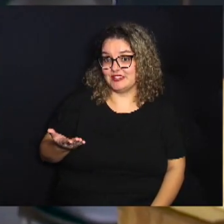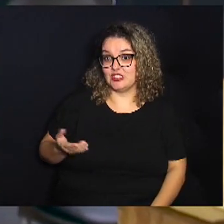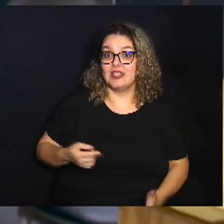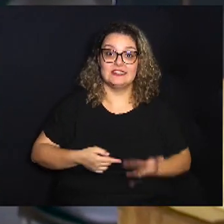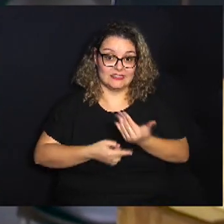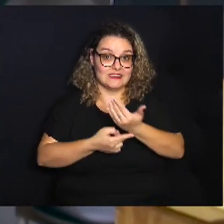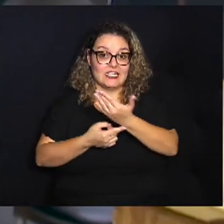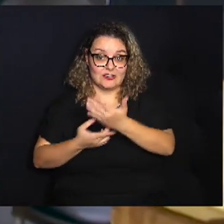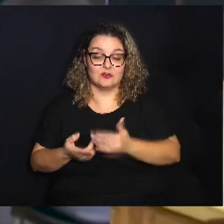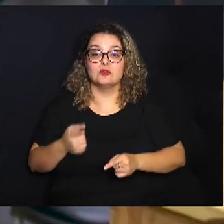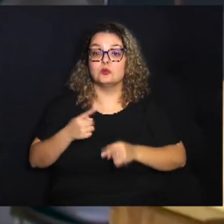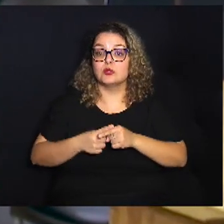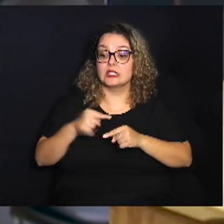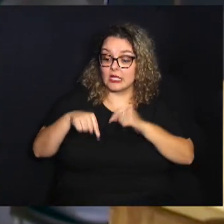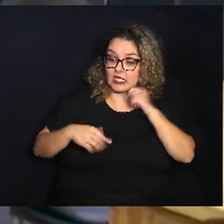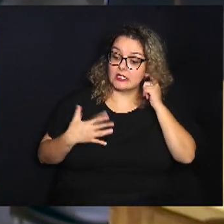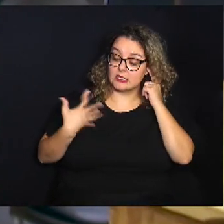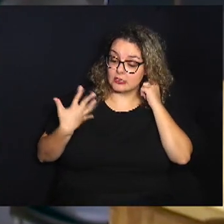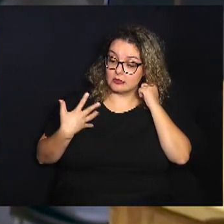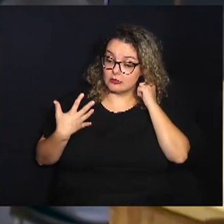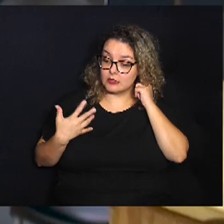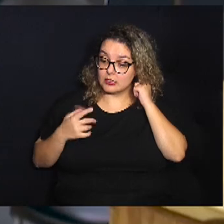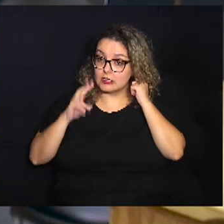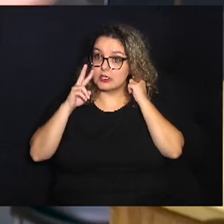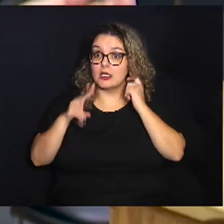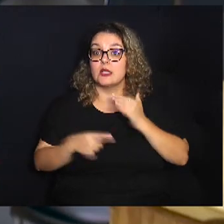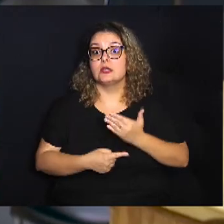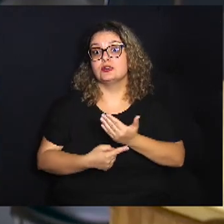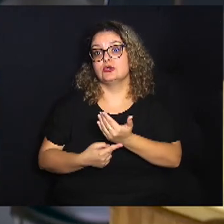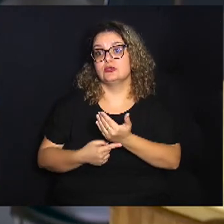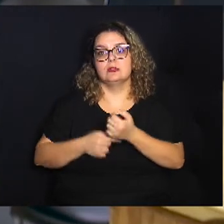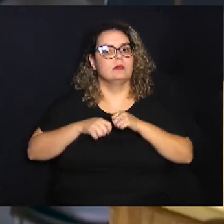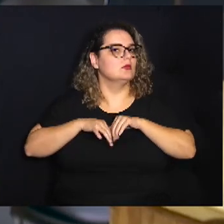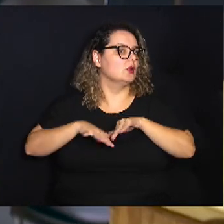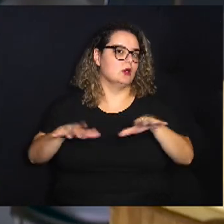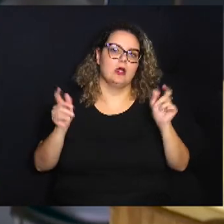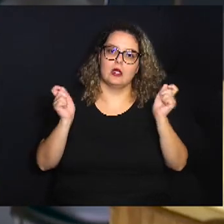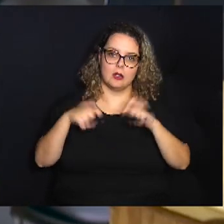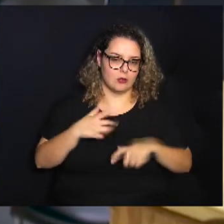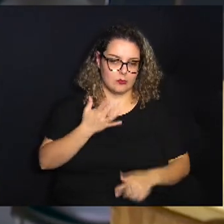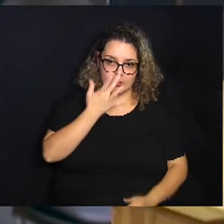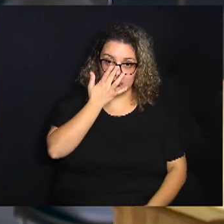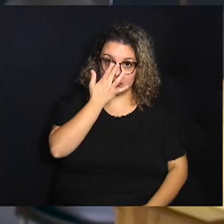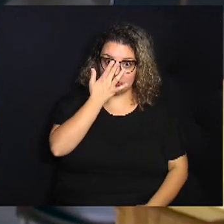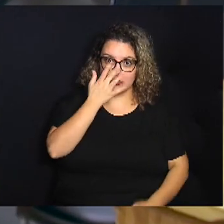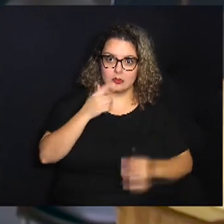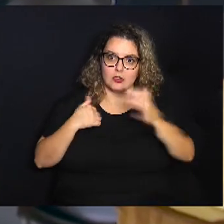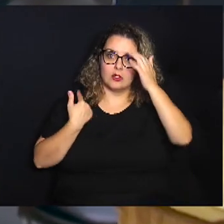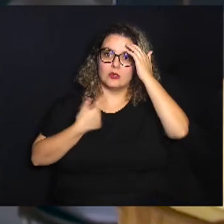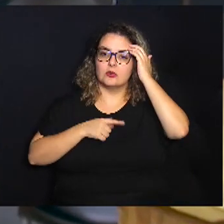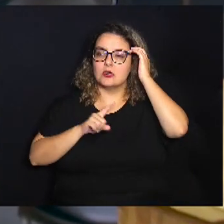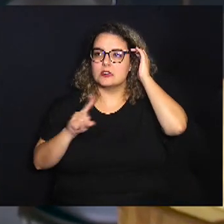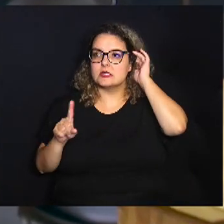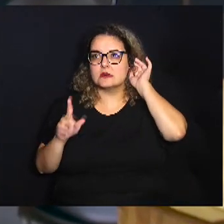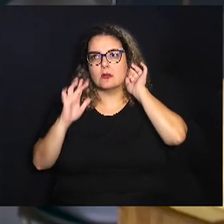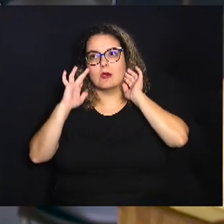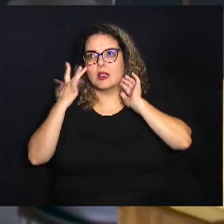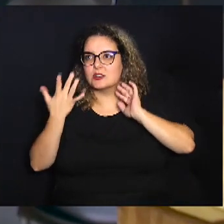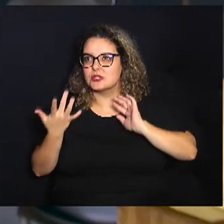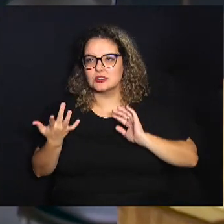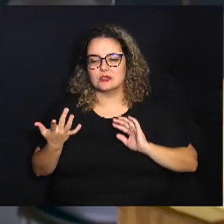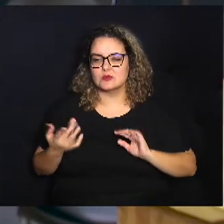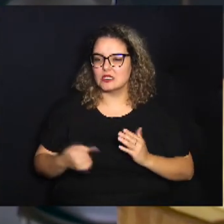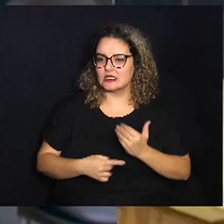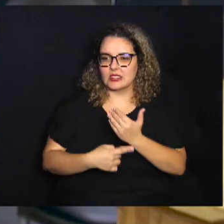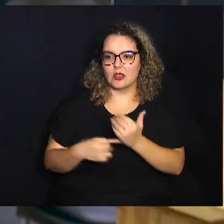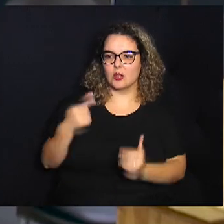tecnologia, Luana, porque aqui a gente vê tecnologia na forma mais ampla possível, né? A gente não considera a tecnologia aquele senso comum